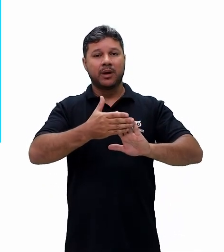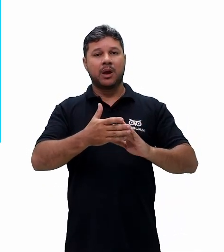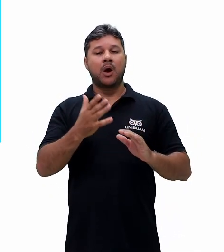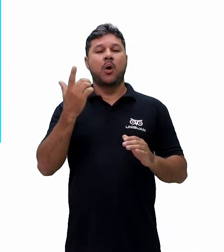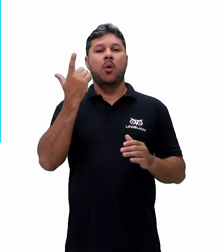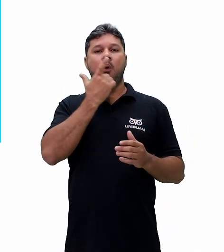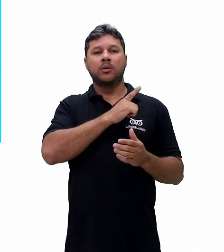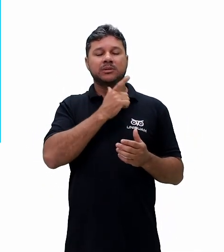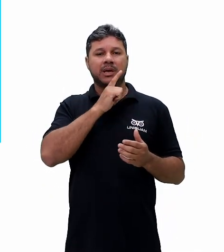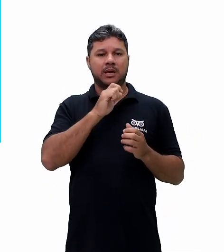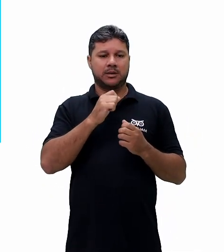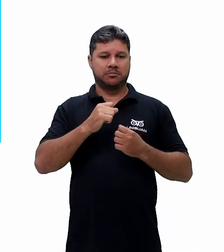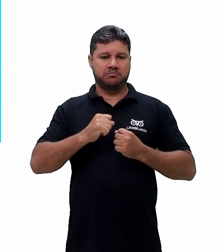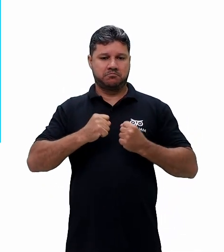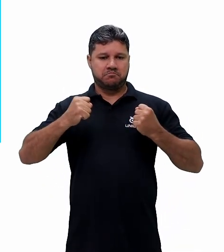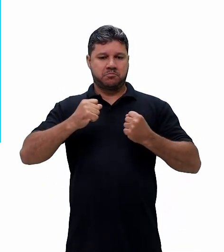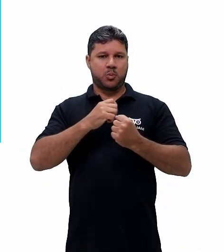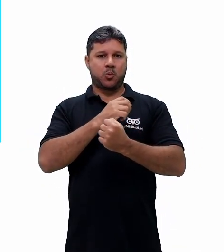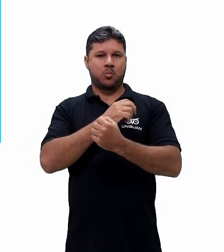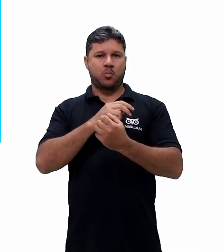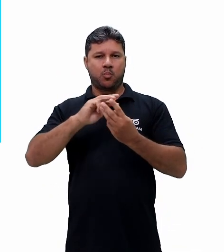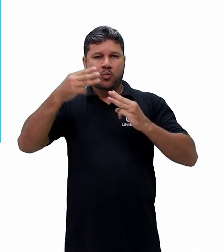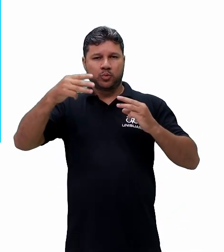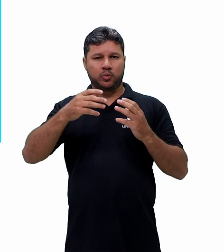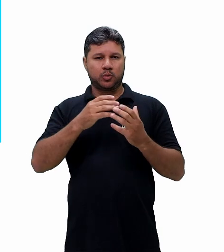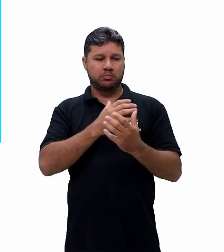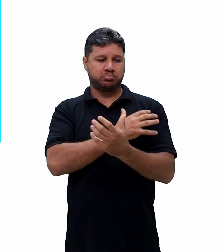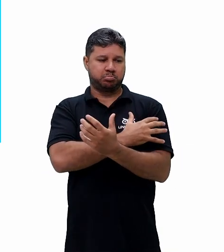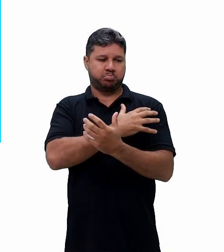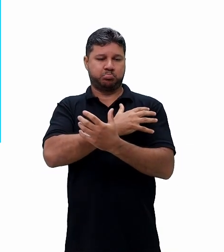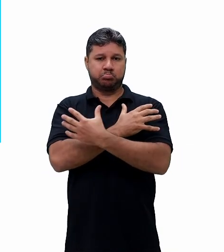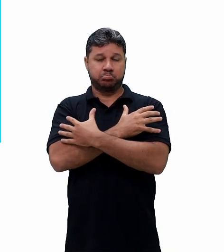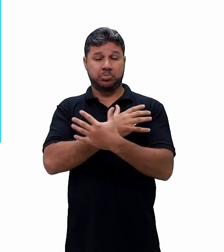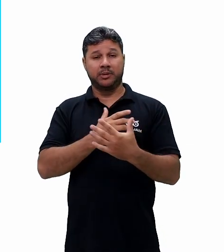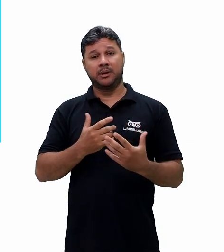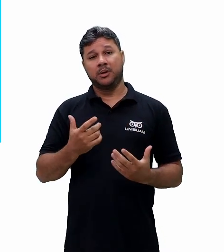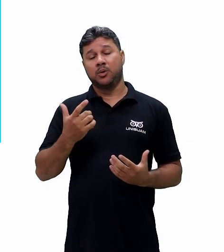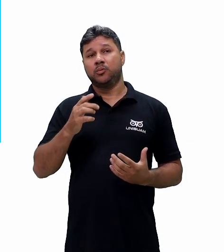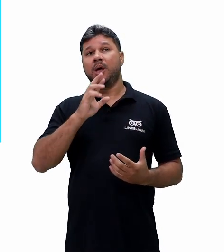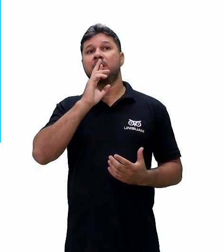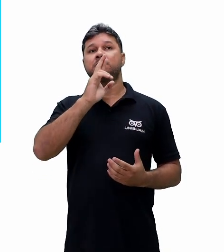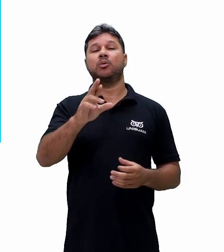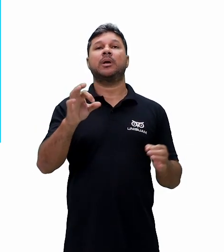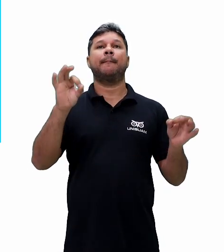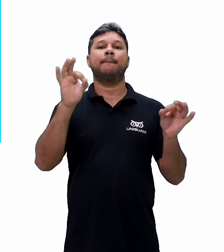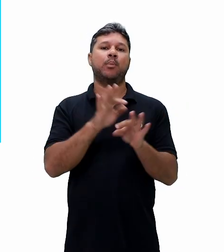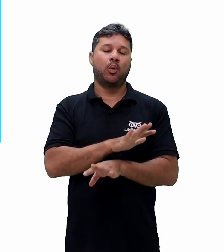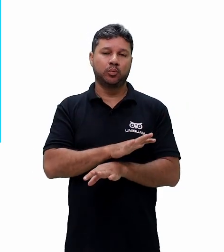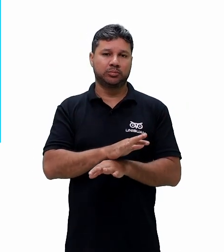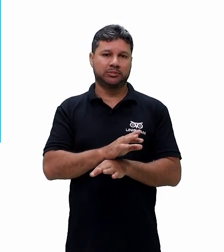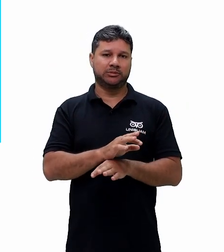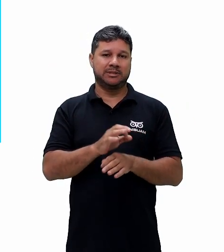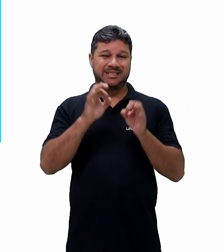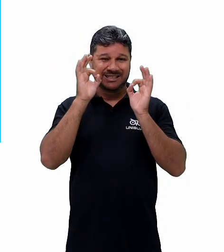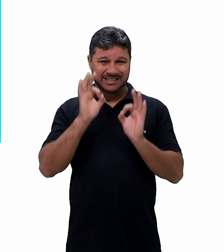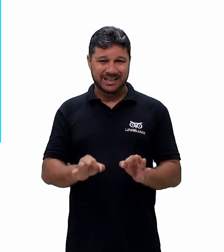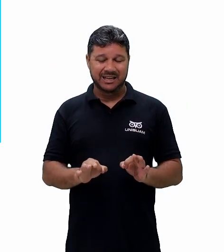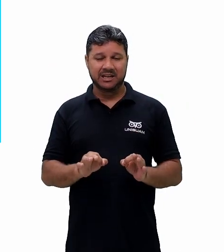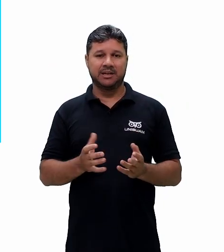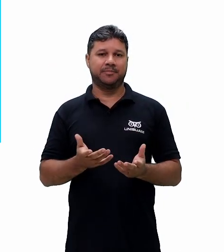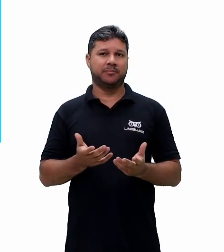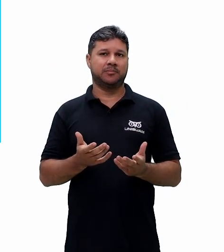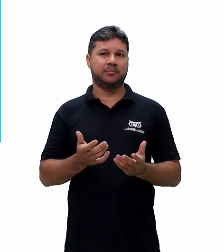Alongar induz hipertrofia muscular? Mais uma vez, eu não tenho uma